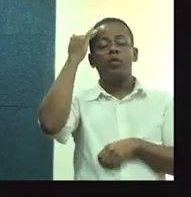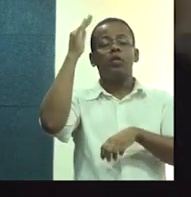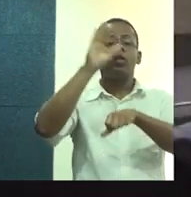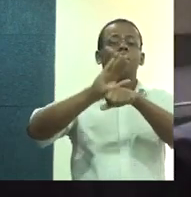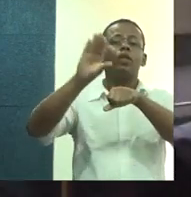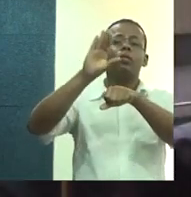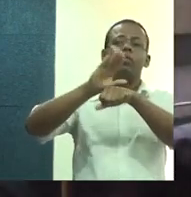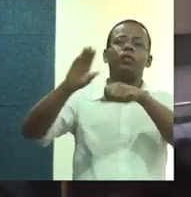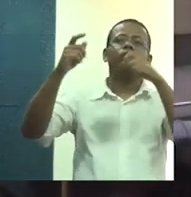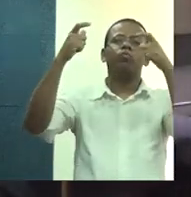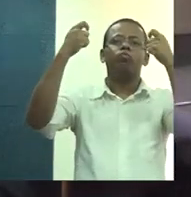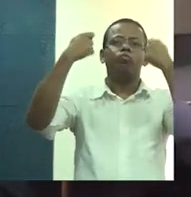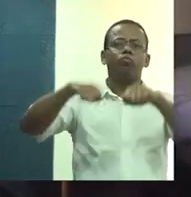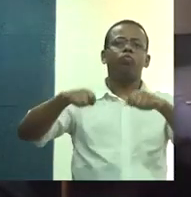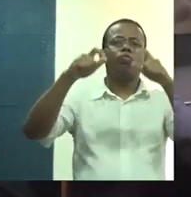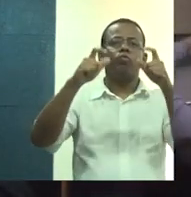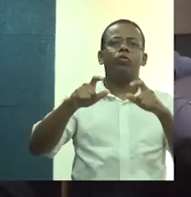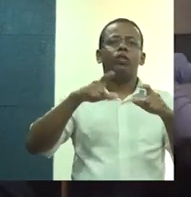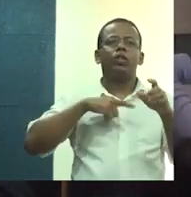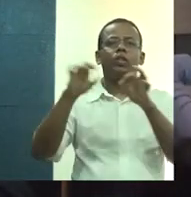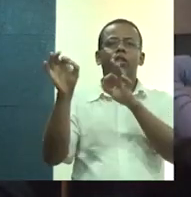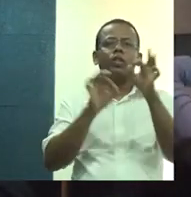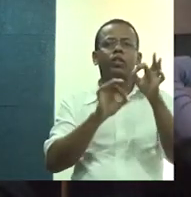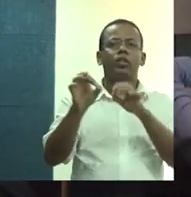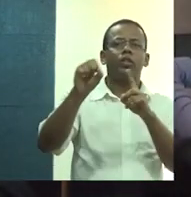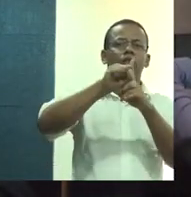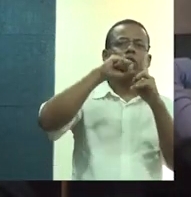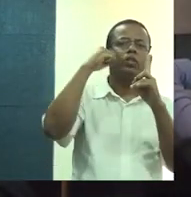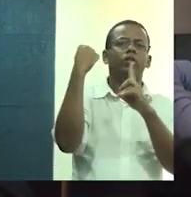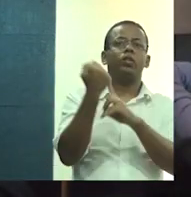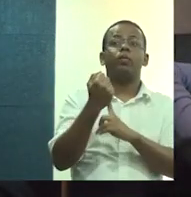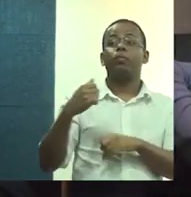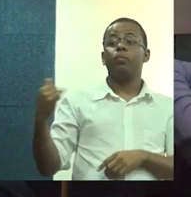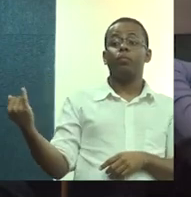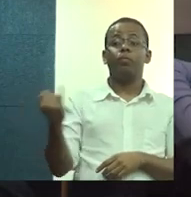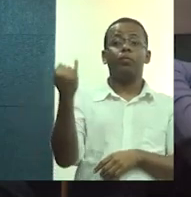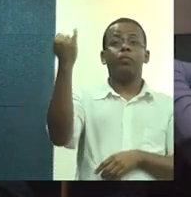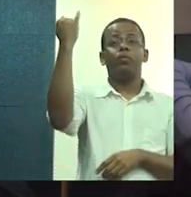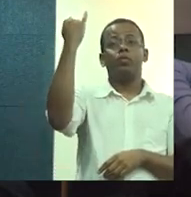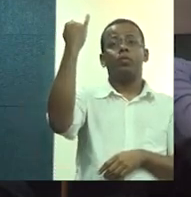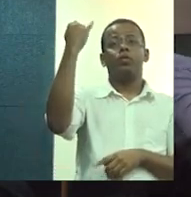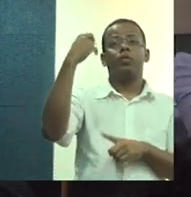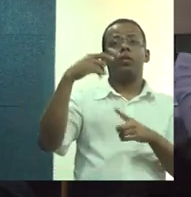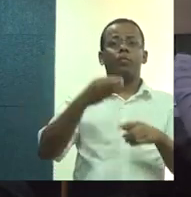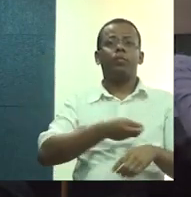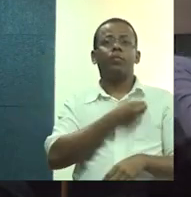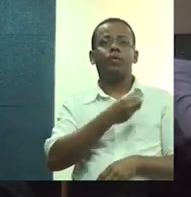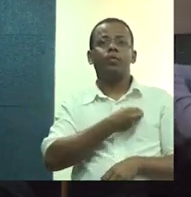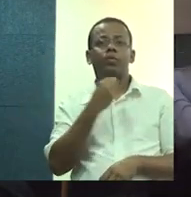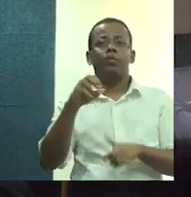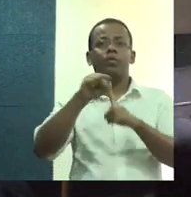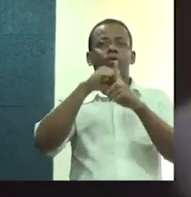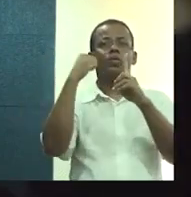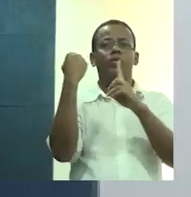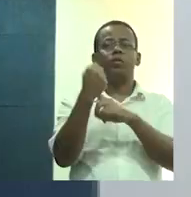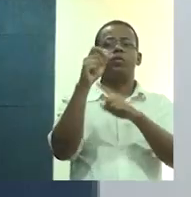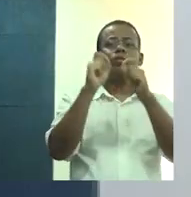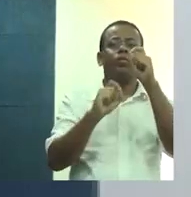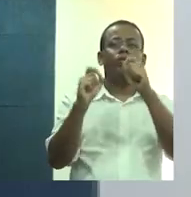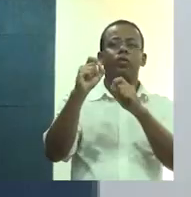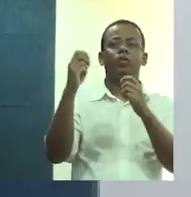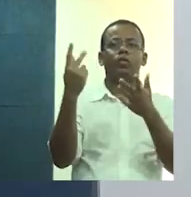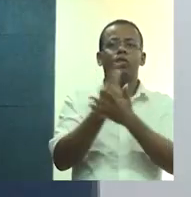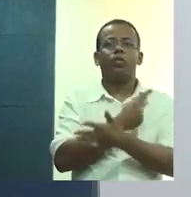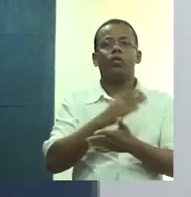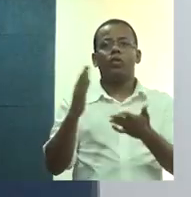capacidades locais a questão do controle social a questão do controle social importantíssimo nessa questão é uma participação social que foi